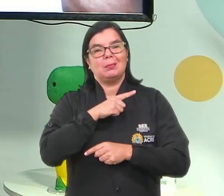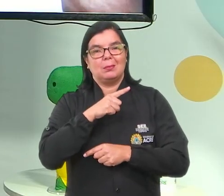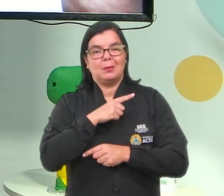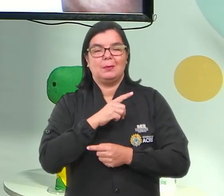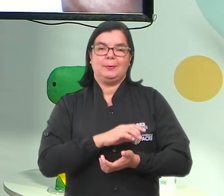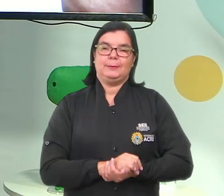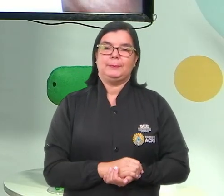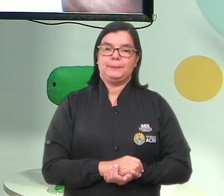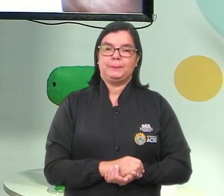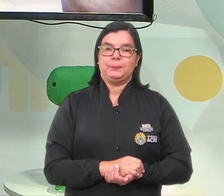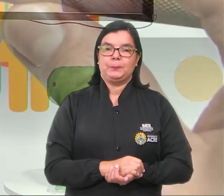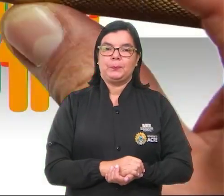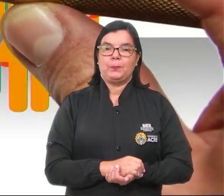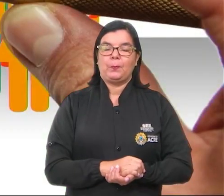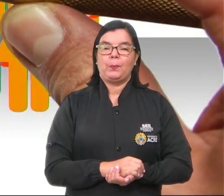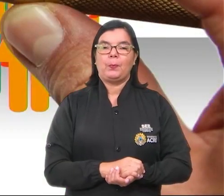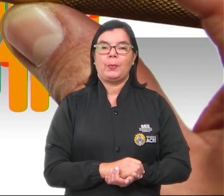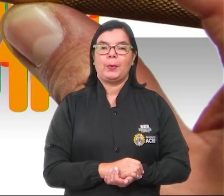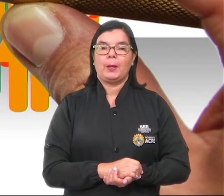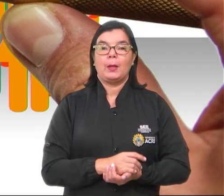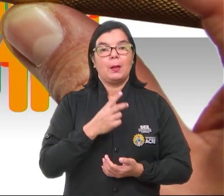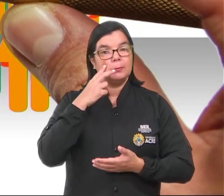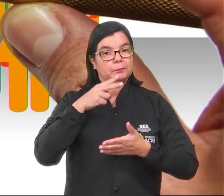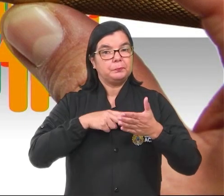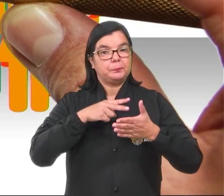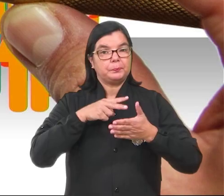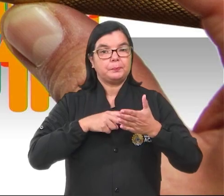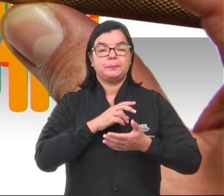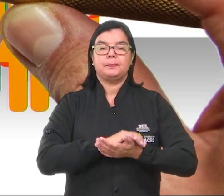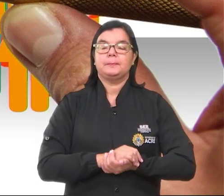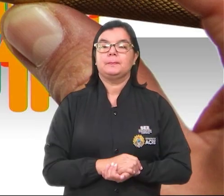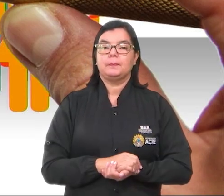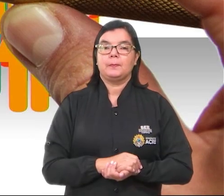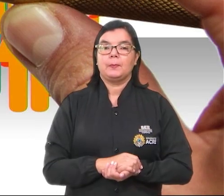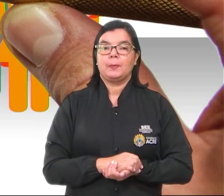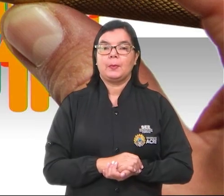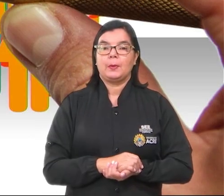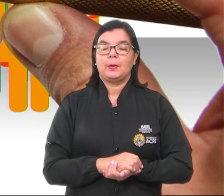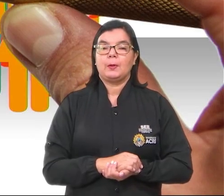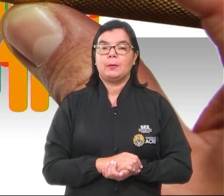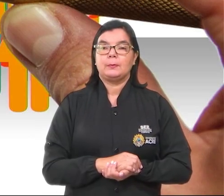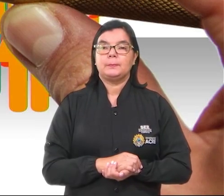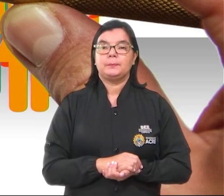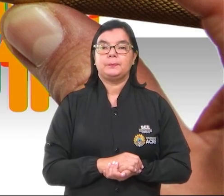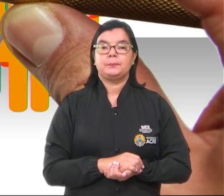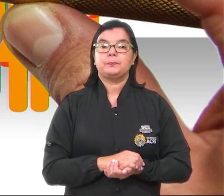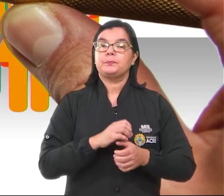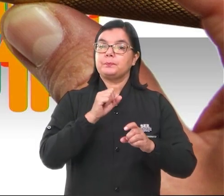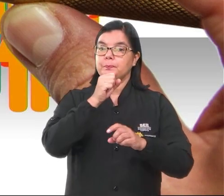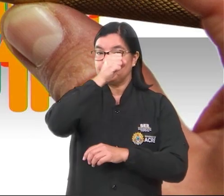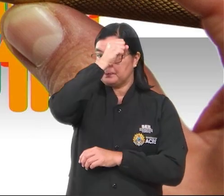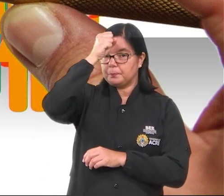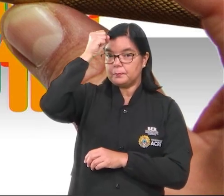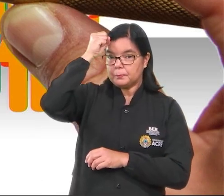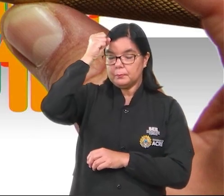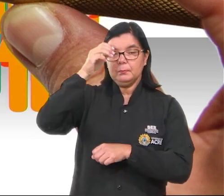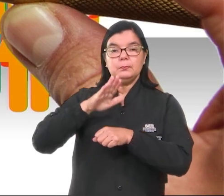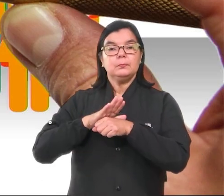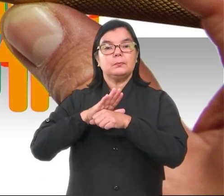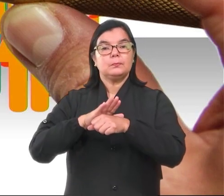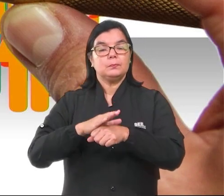Vamos sinalizar aqui a leitura dos nossos marcadores, tem apenas o terceiro, e a sociologia